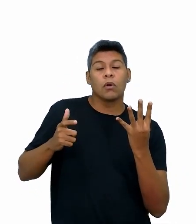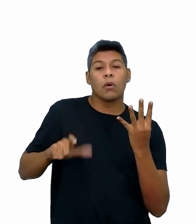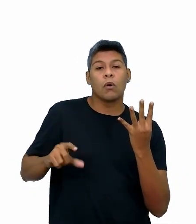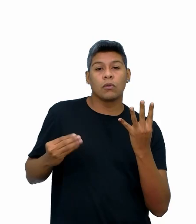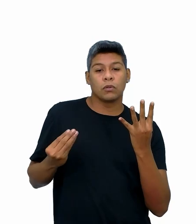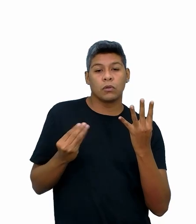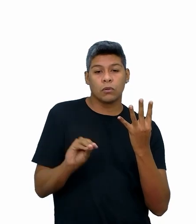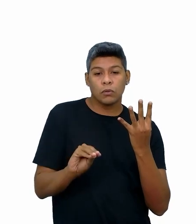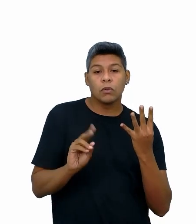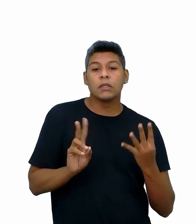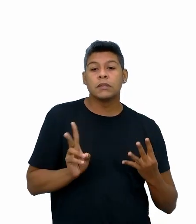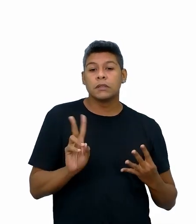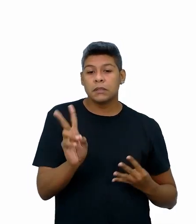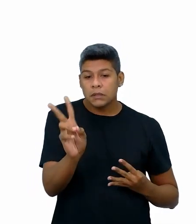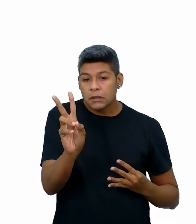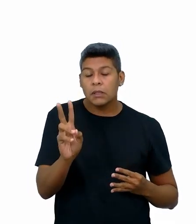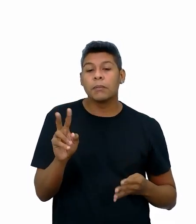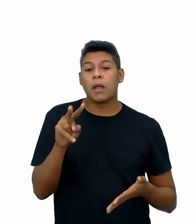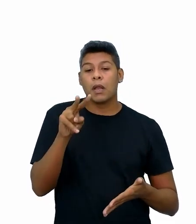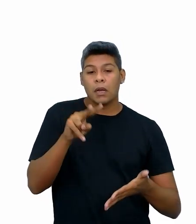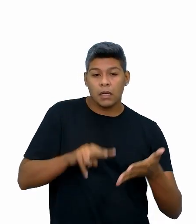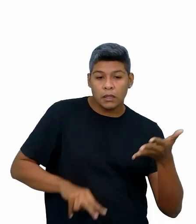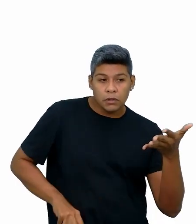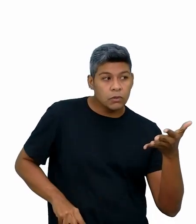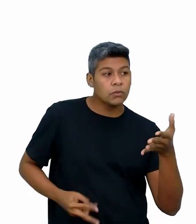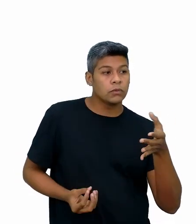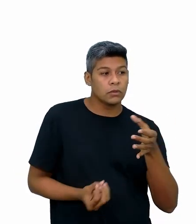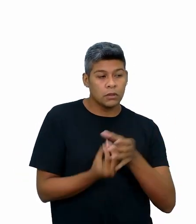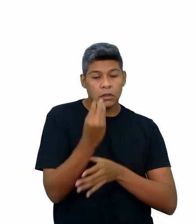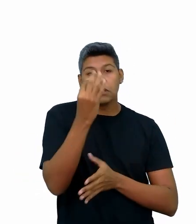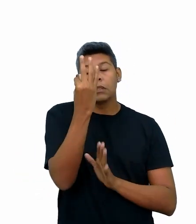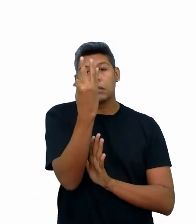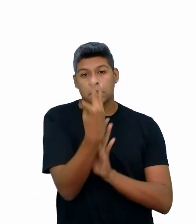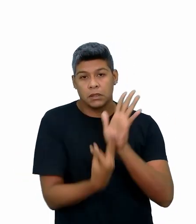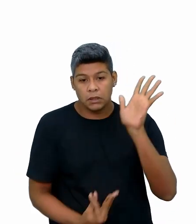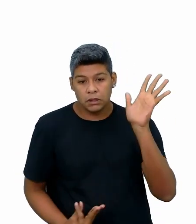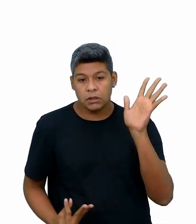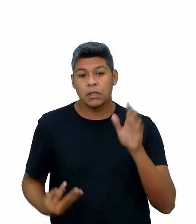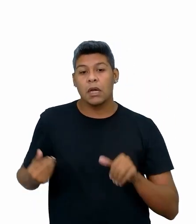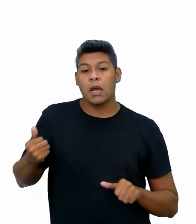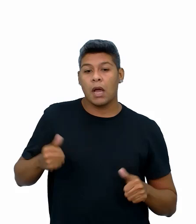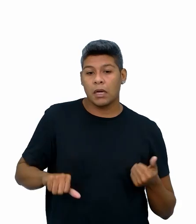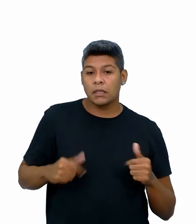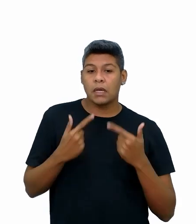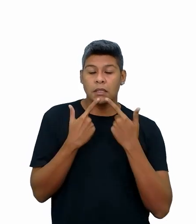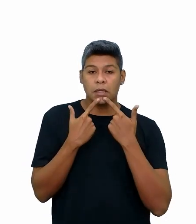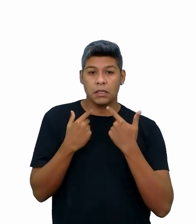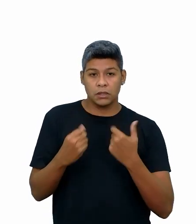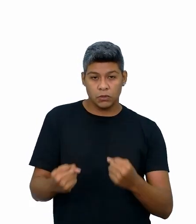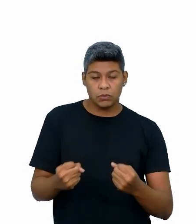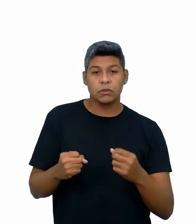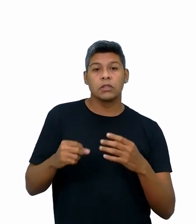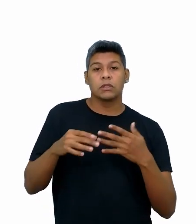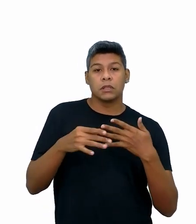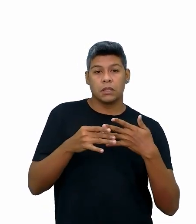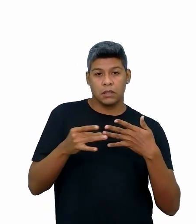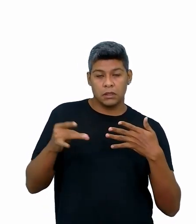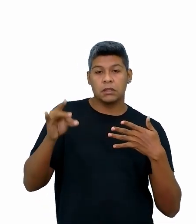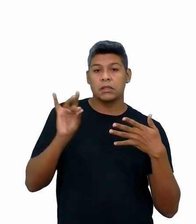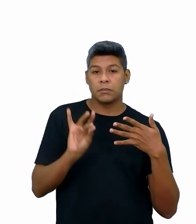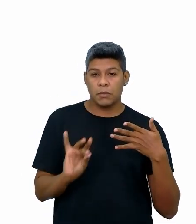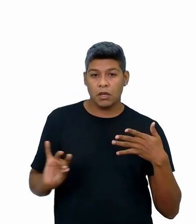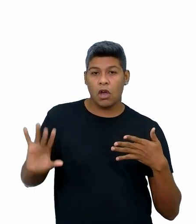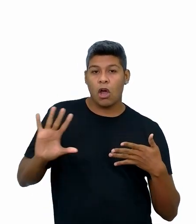coloca sempre a leitura, a produção de texto, a análise linguística e semiótica e a